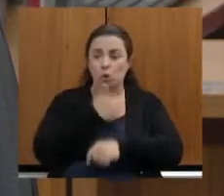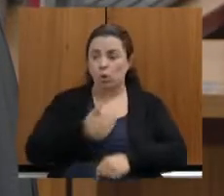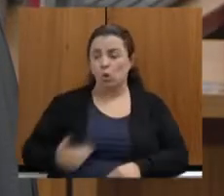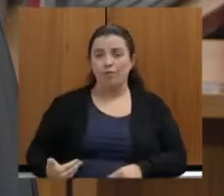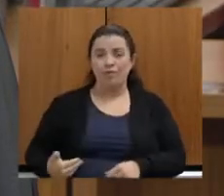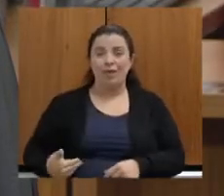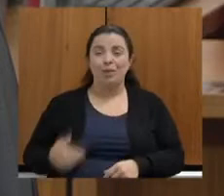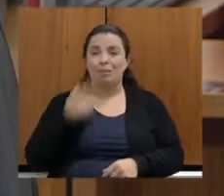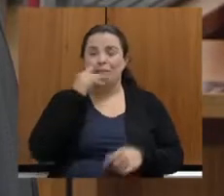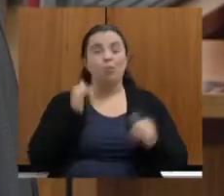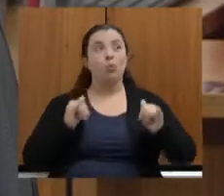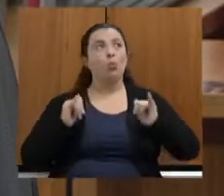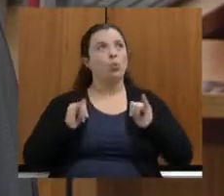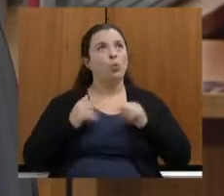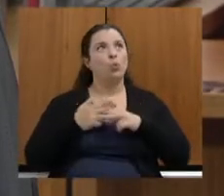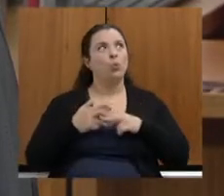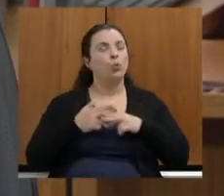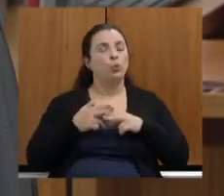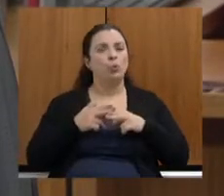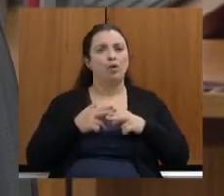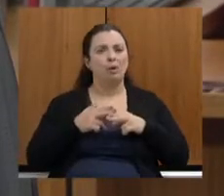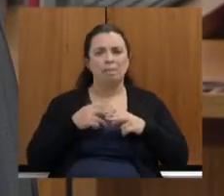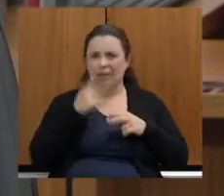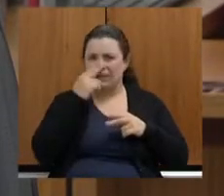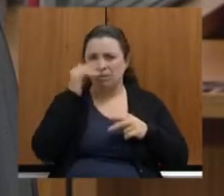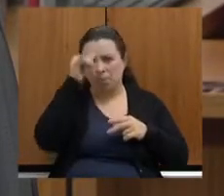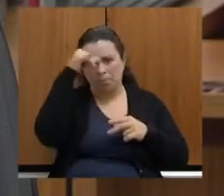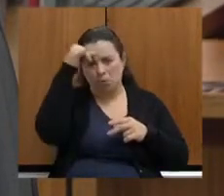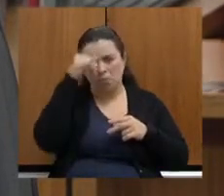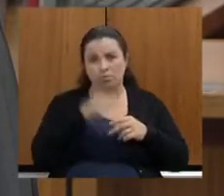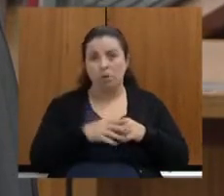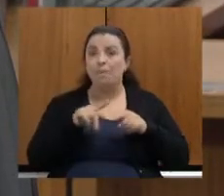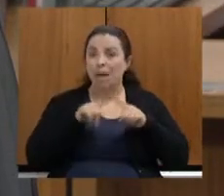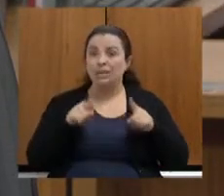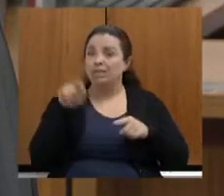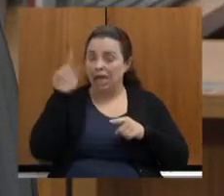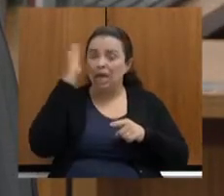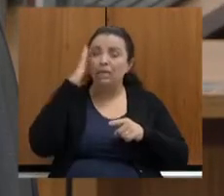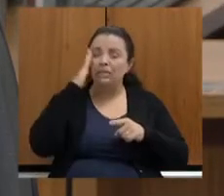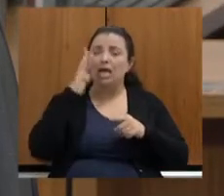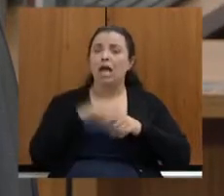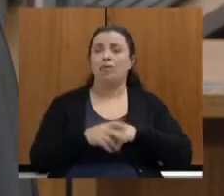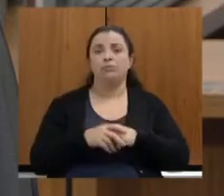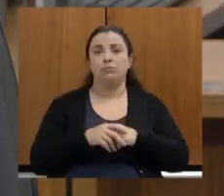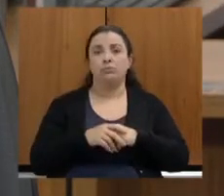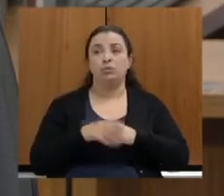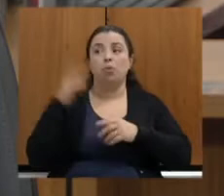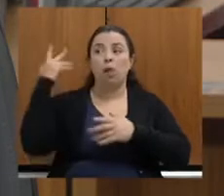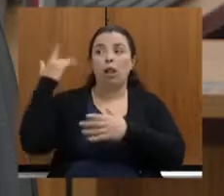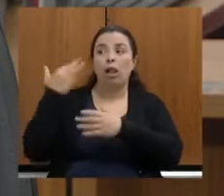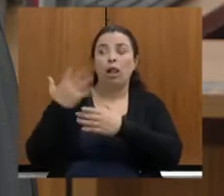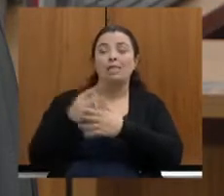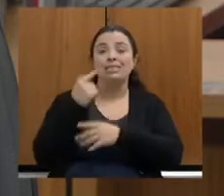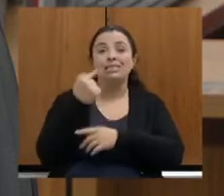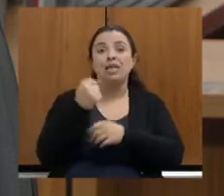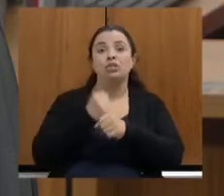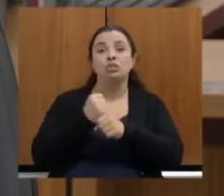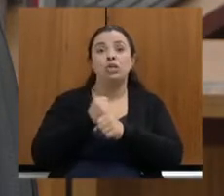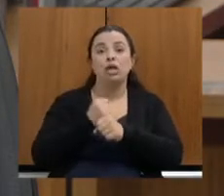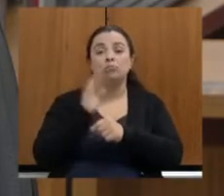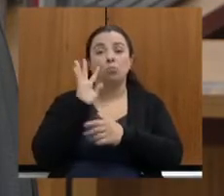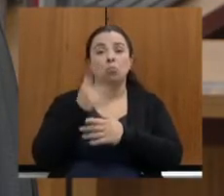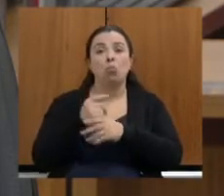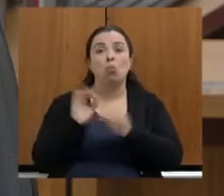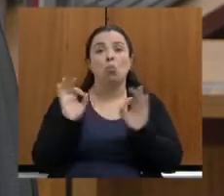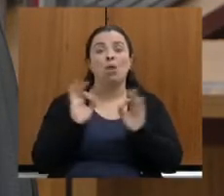porque saber todo mundo tá sabendo já vai para sete anos e até hoje ninguém toma Providência e não